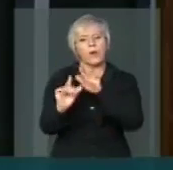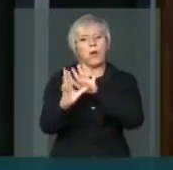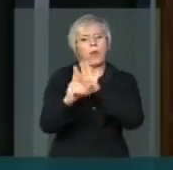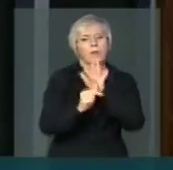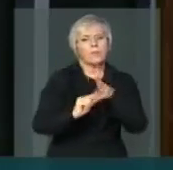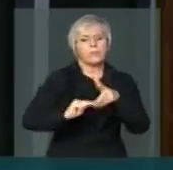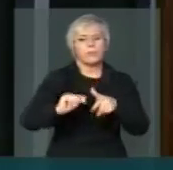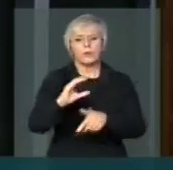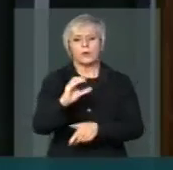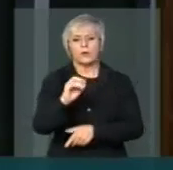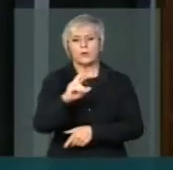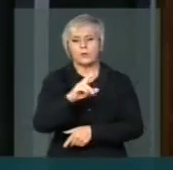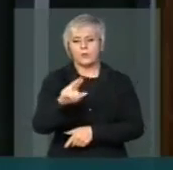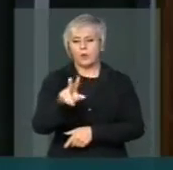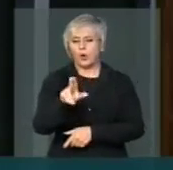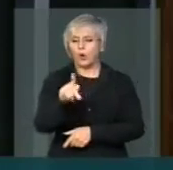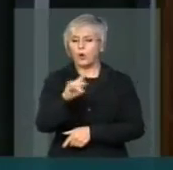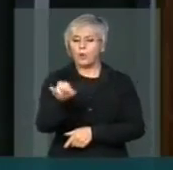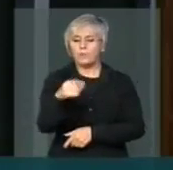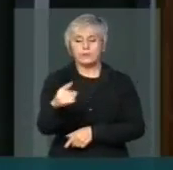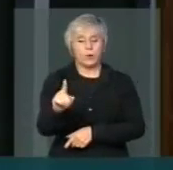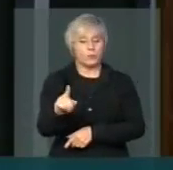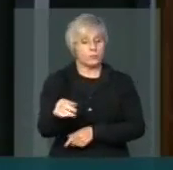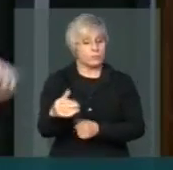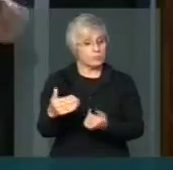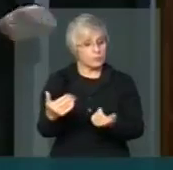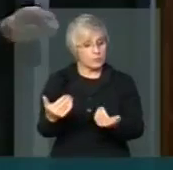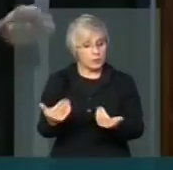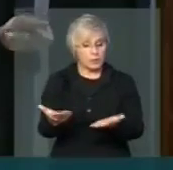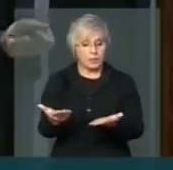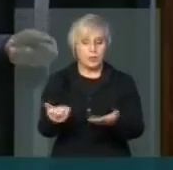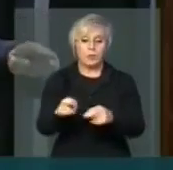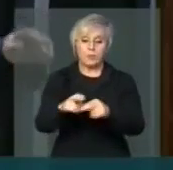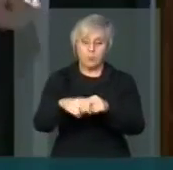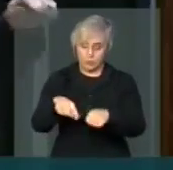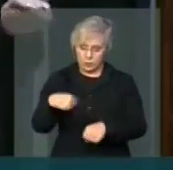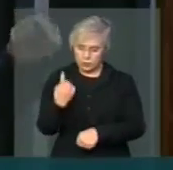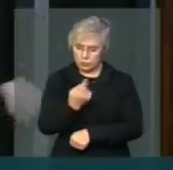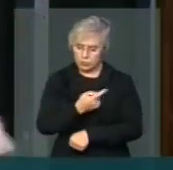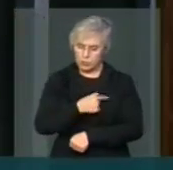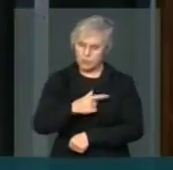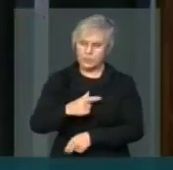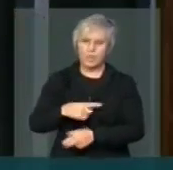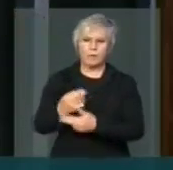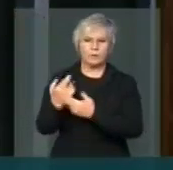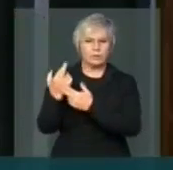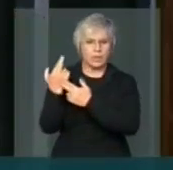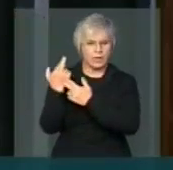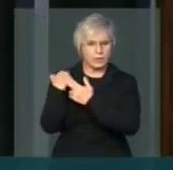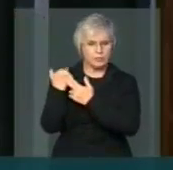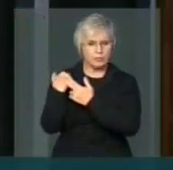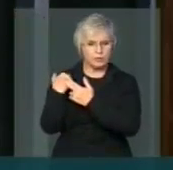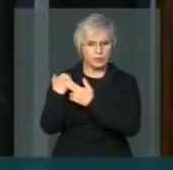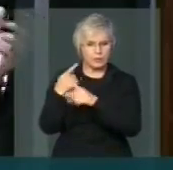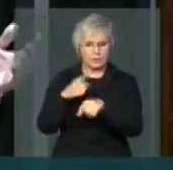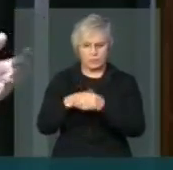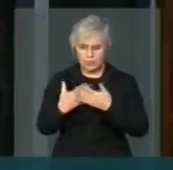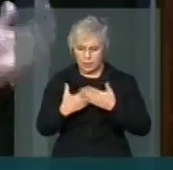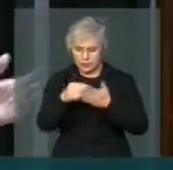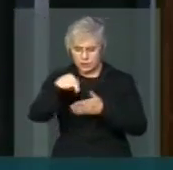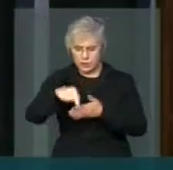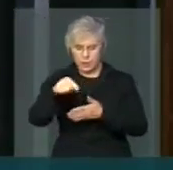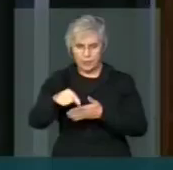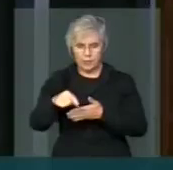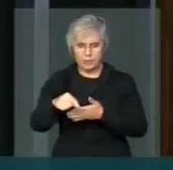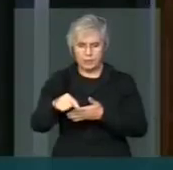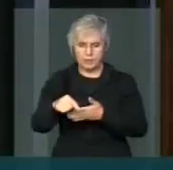dessa operação acaba chegando nesse elemento. Daí a nossa responsabilidade, inclusive, ao apreciarmos aqui a